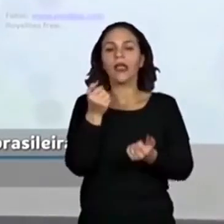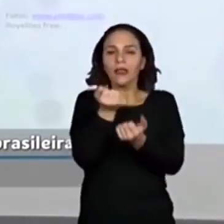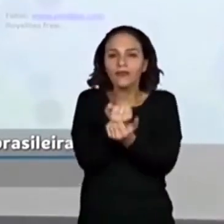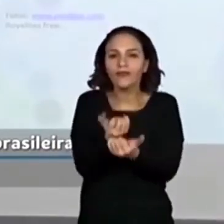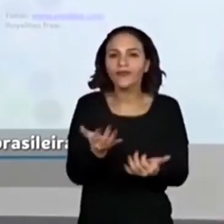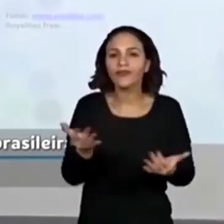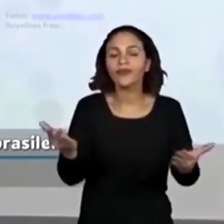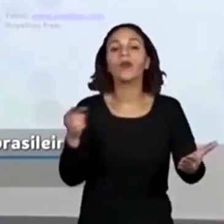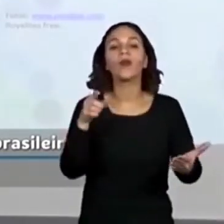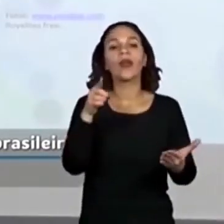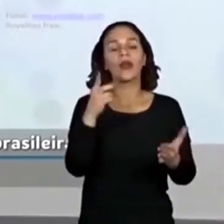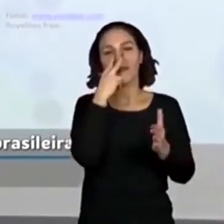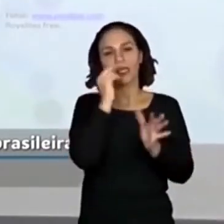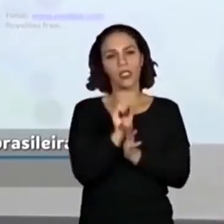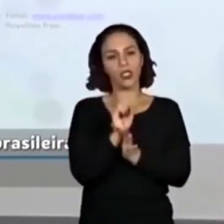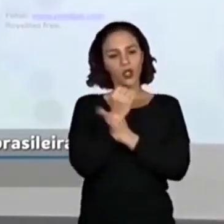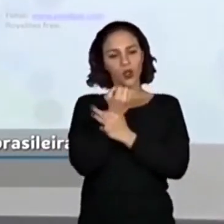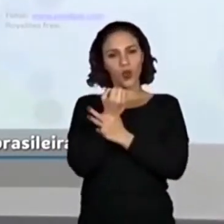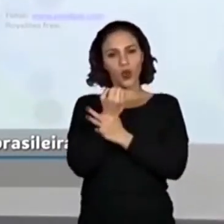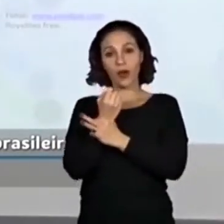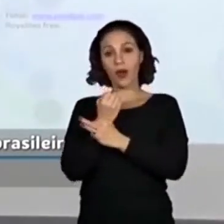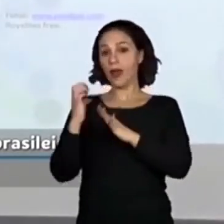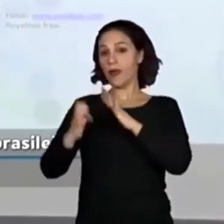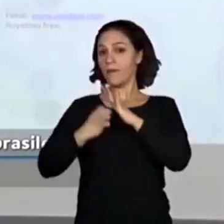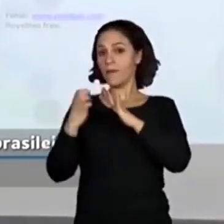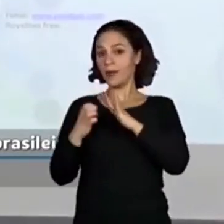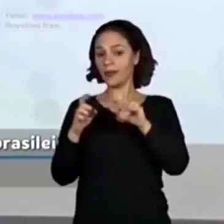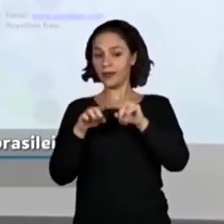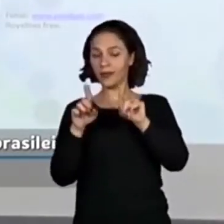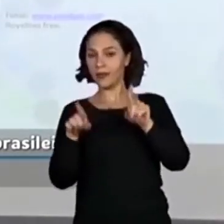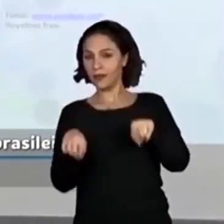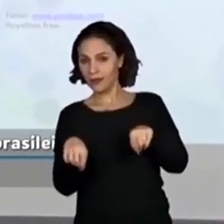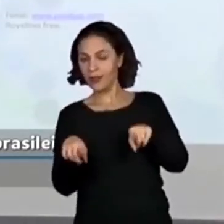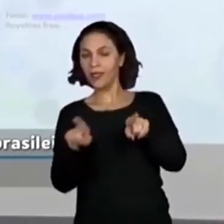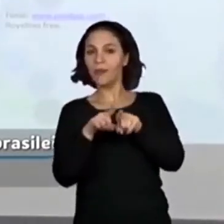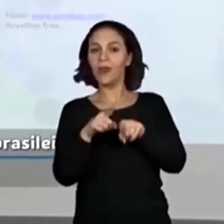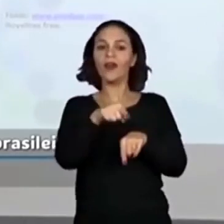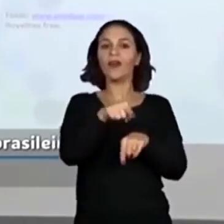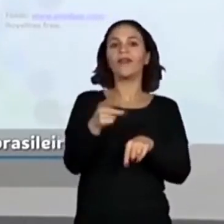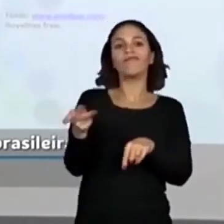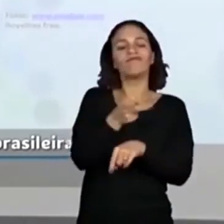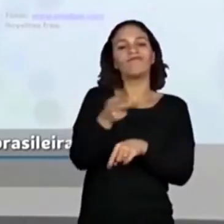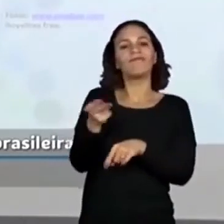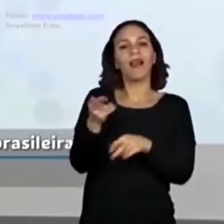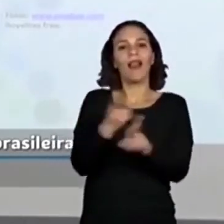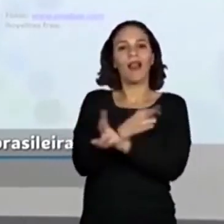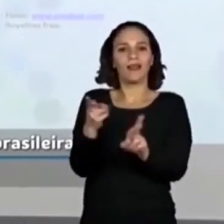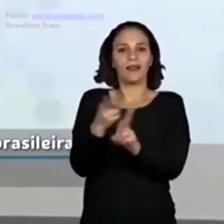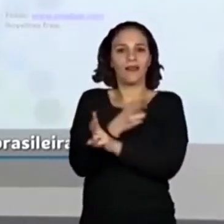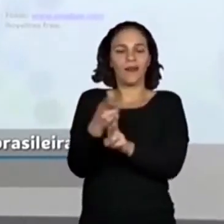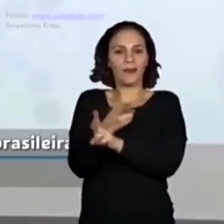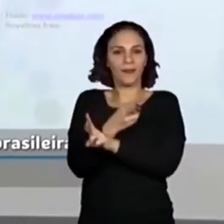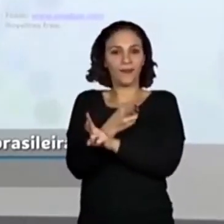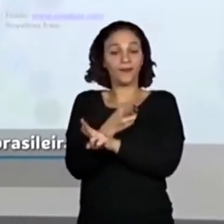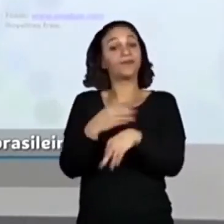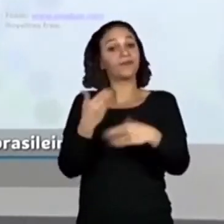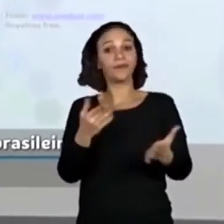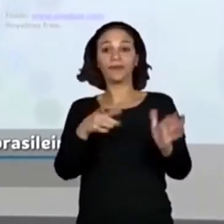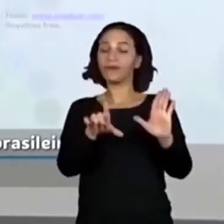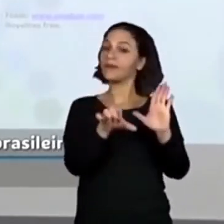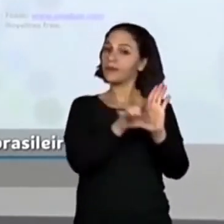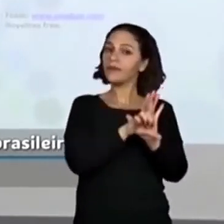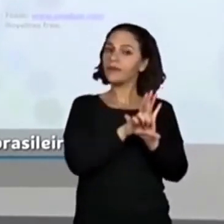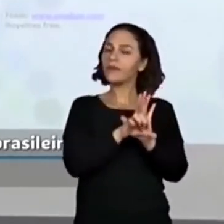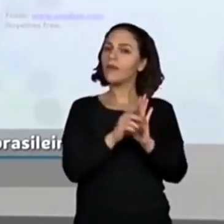o empregado e para o empregador nas relações de trabalho, né? Tanto é que essas leis é que permitiram